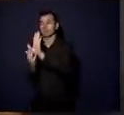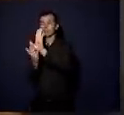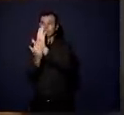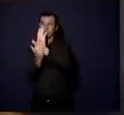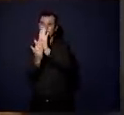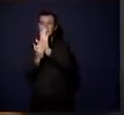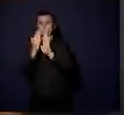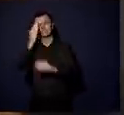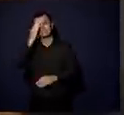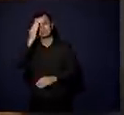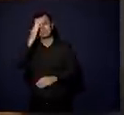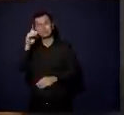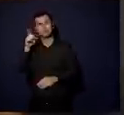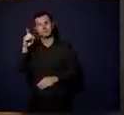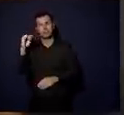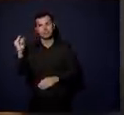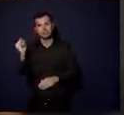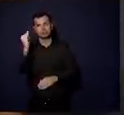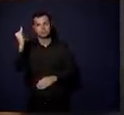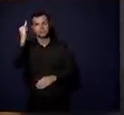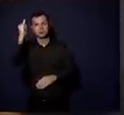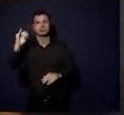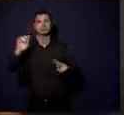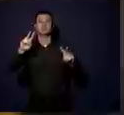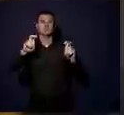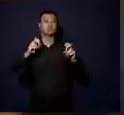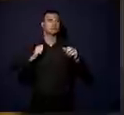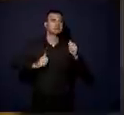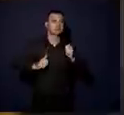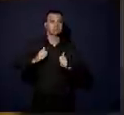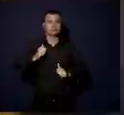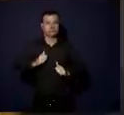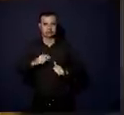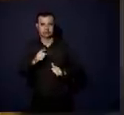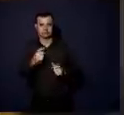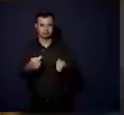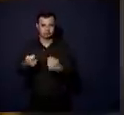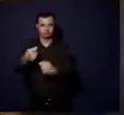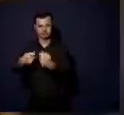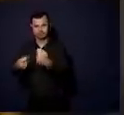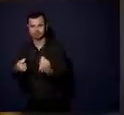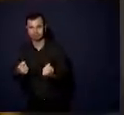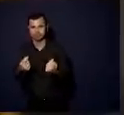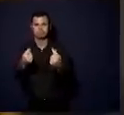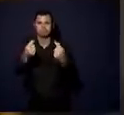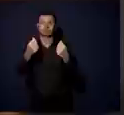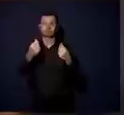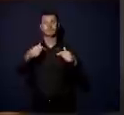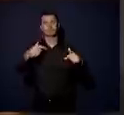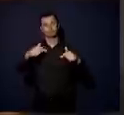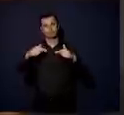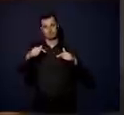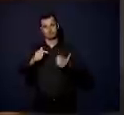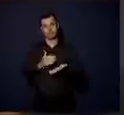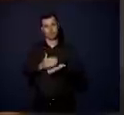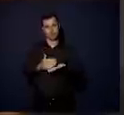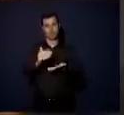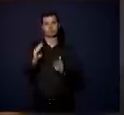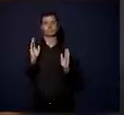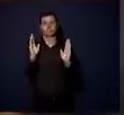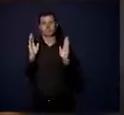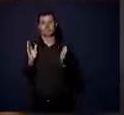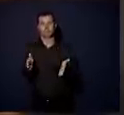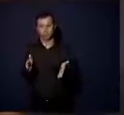importância que ela tem até em termos de expectativas dos agentes econômicos então o trabalho já tem sido feito né A Fazenda